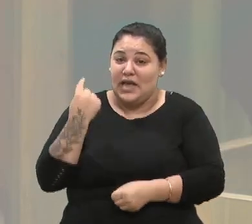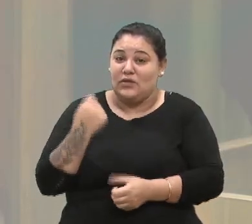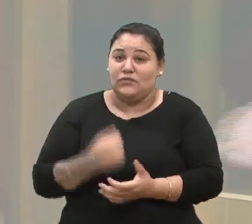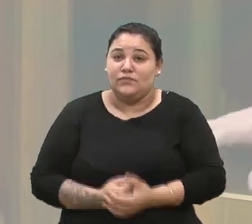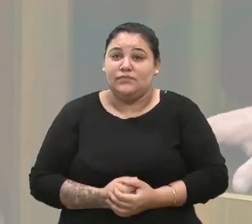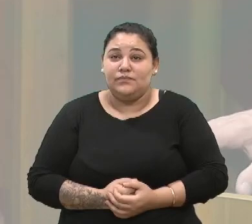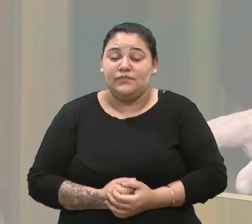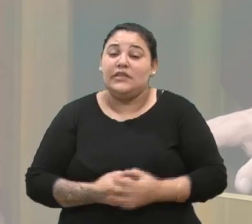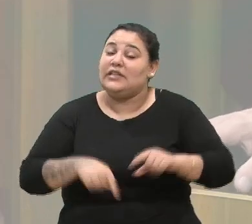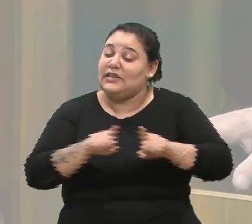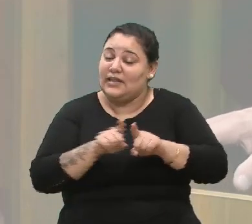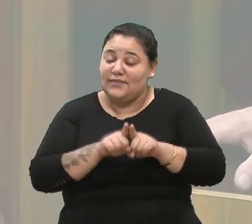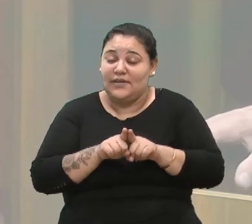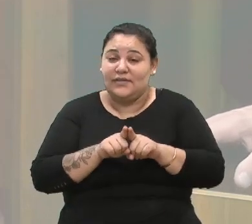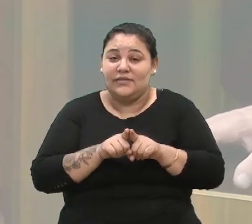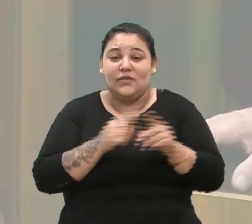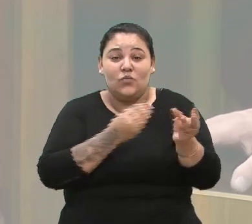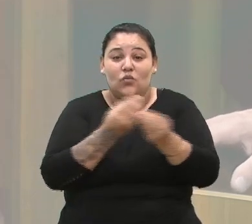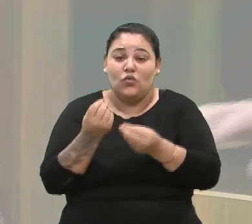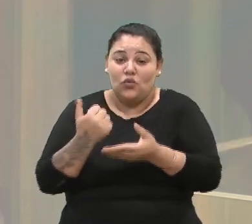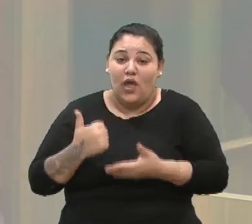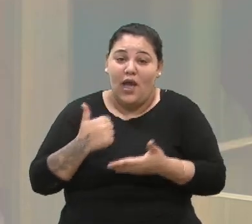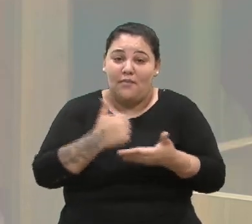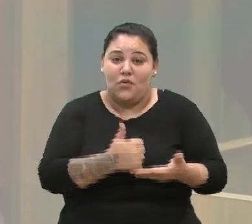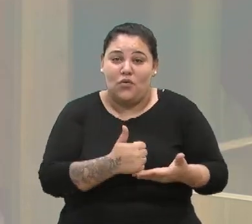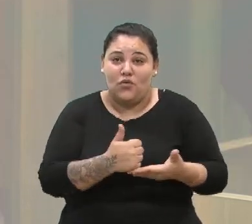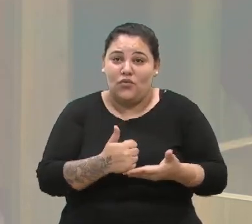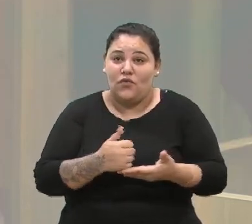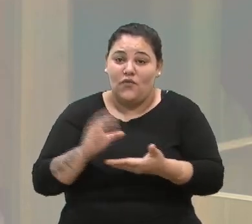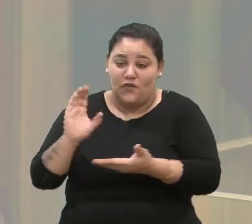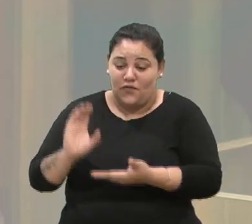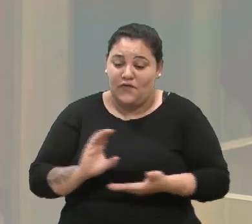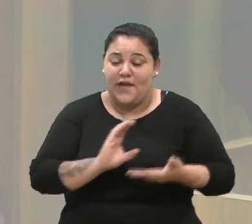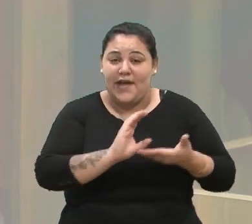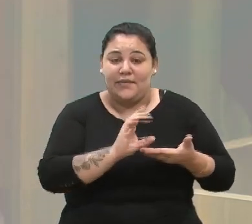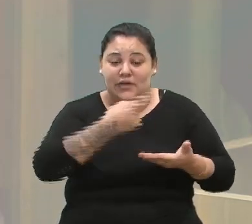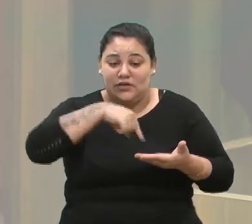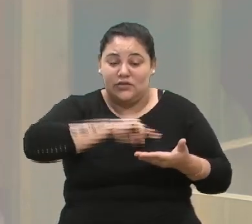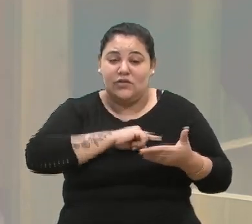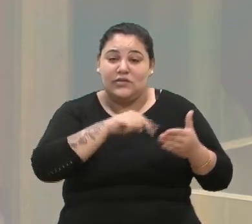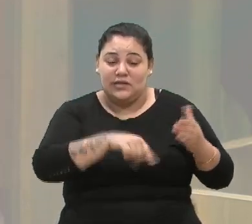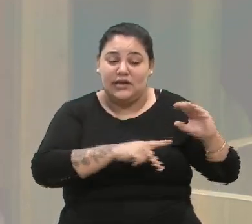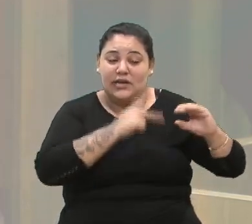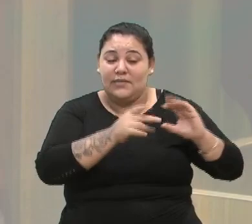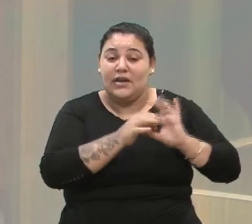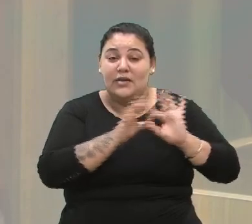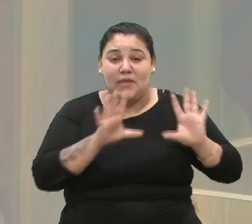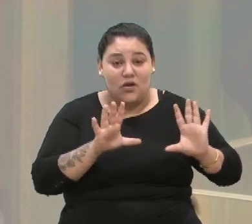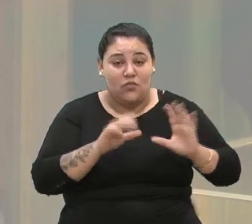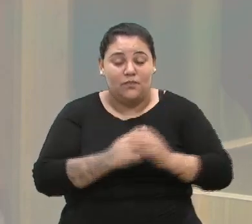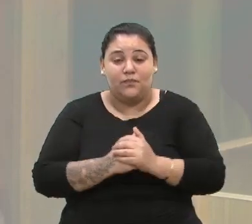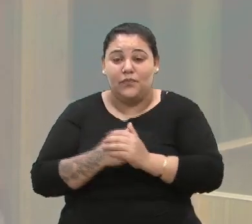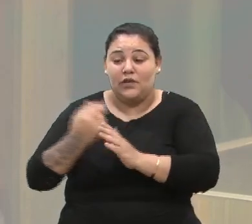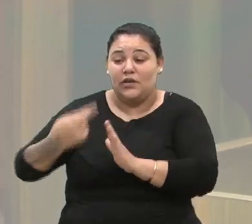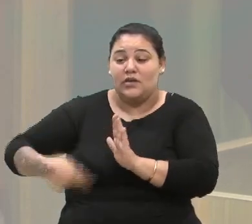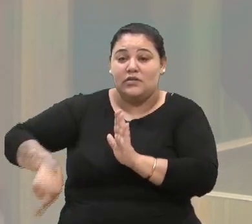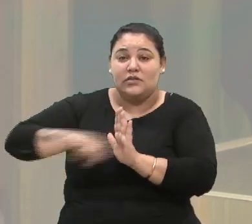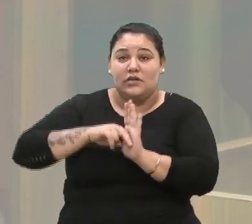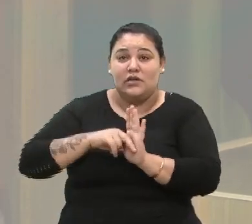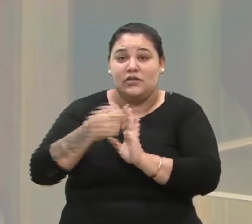além dos inúmeros aportes que tivemos que fazer, que essa casa autorizou nos últimos anos. Um resultado de 800